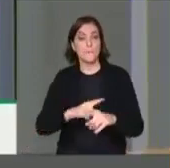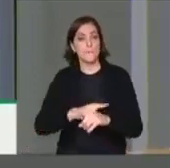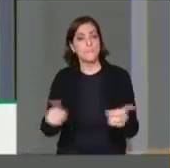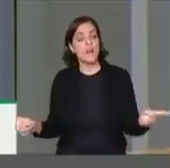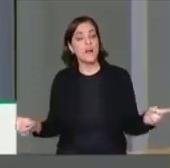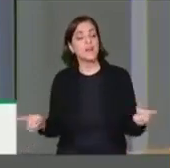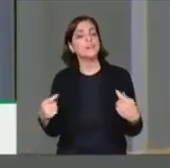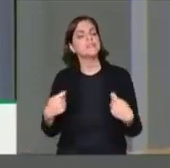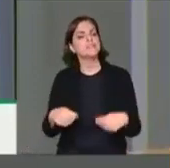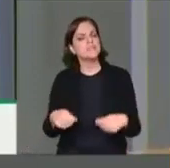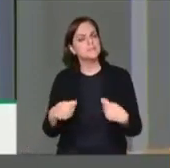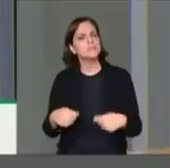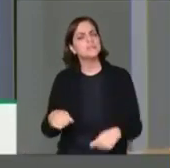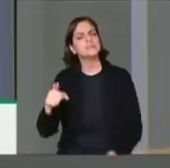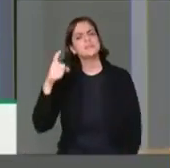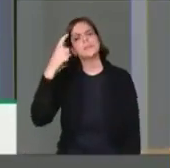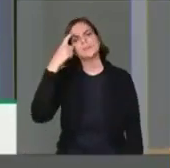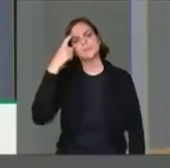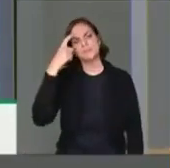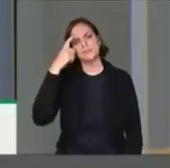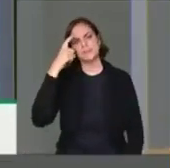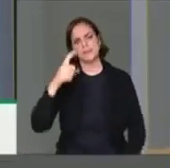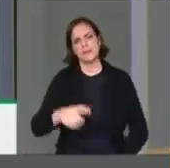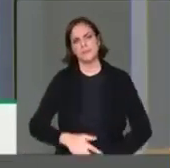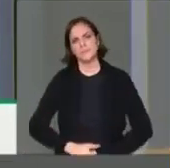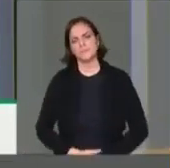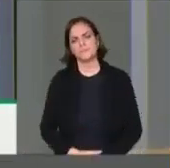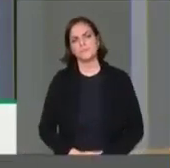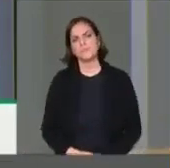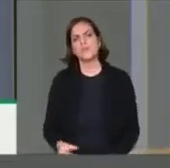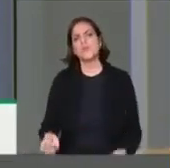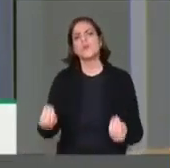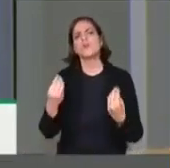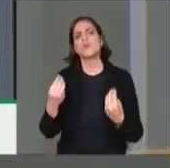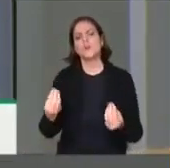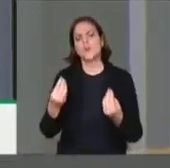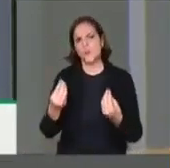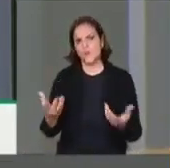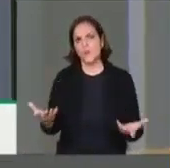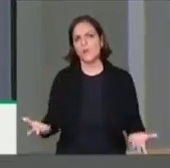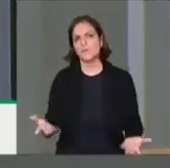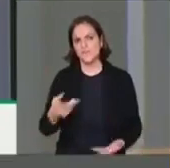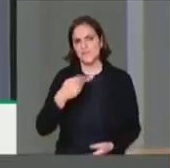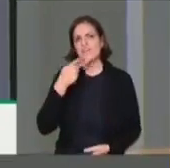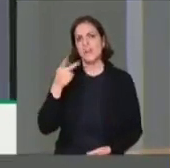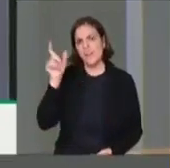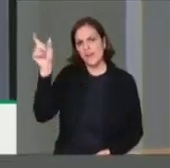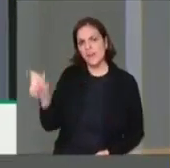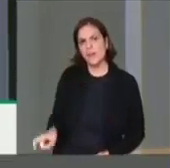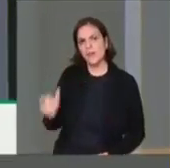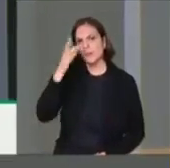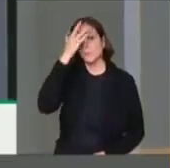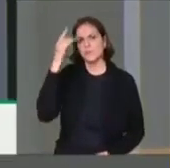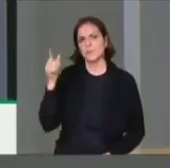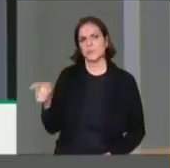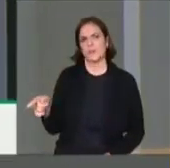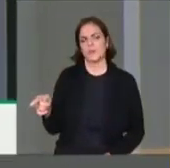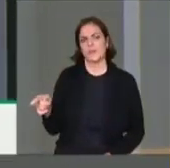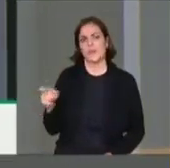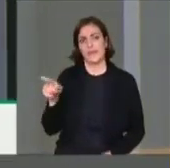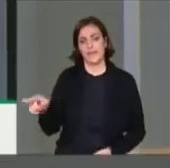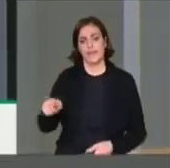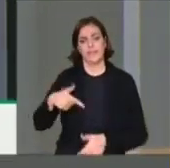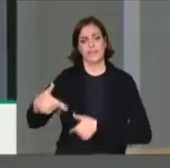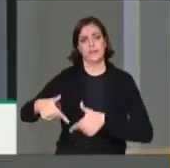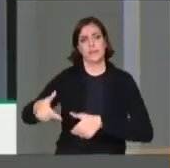Mas resta uma pergunta, presidente. Como julgar a reação de alguém que dedicou tantos anos ao comando da tropa militar no estado de